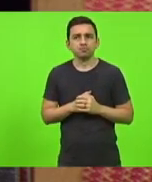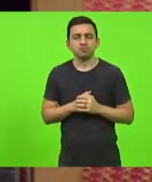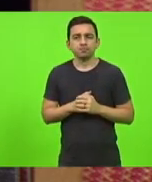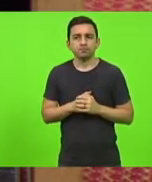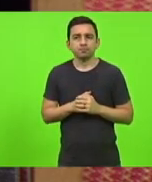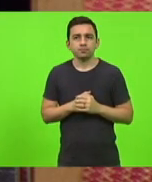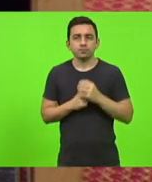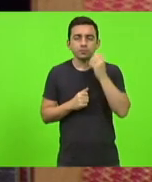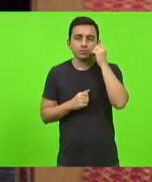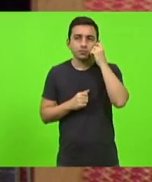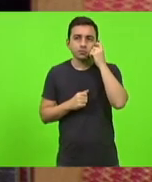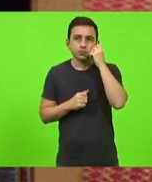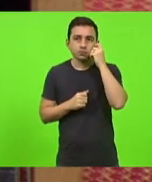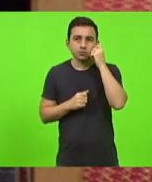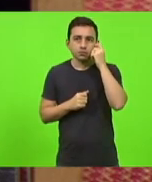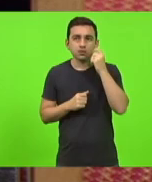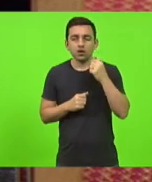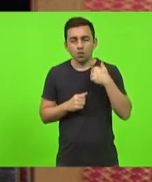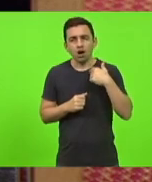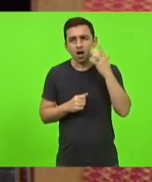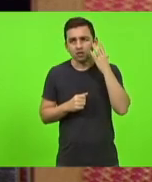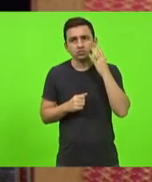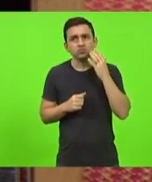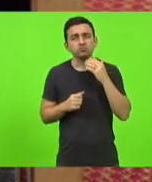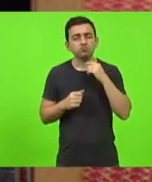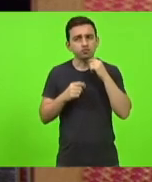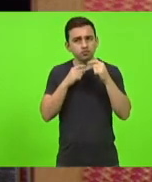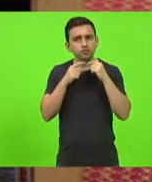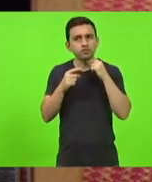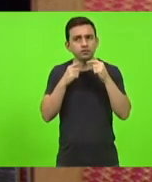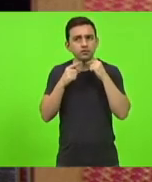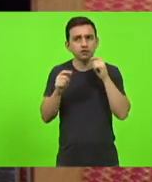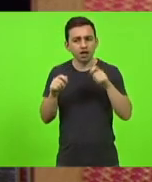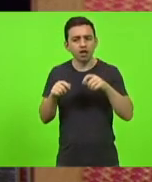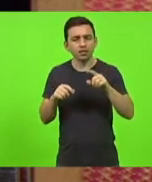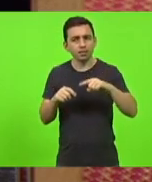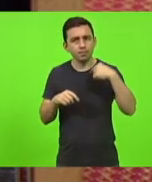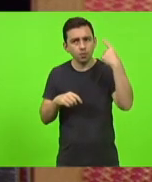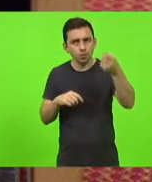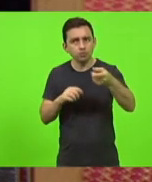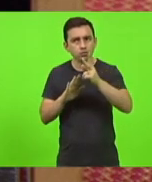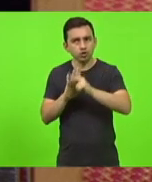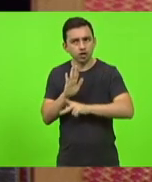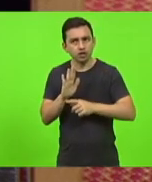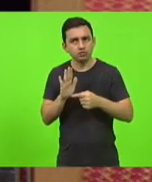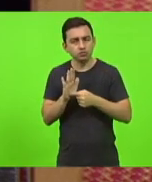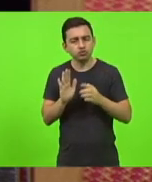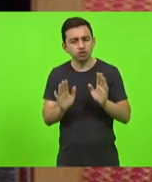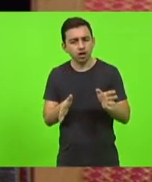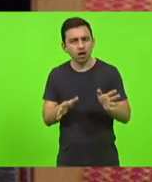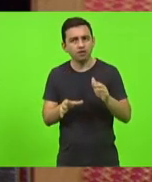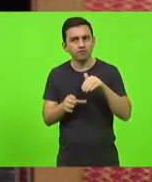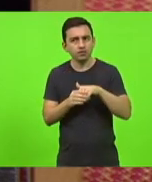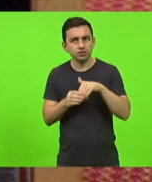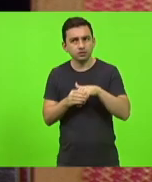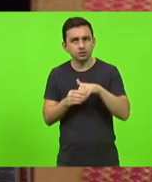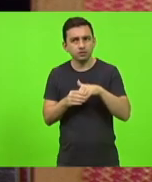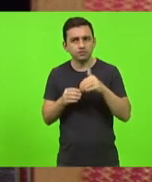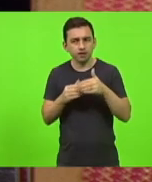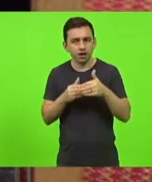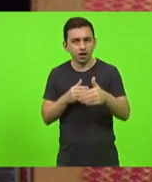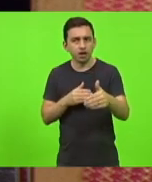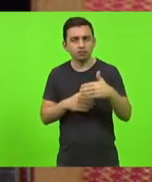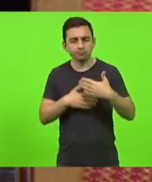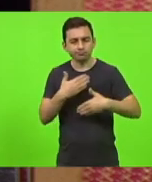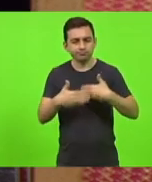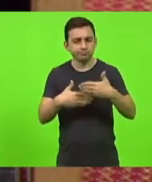essa dúvida no próximo projeto que está em votação, que ainda está em tramitação